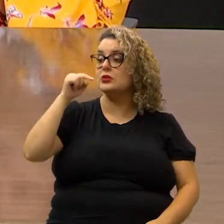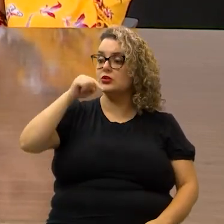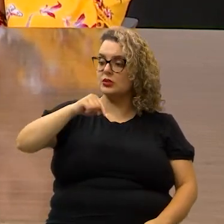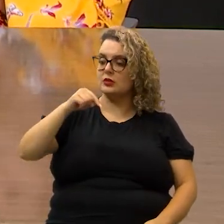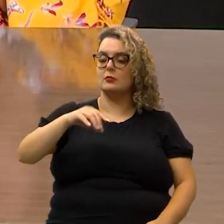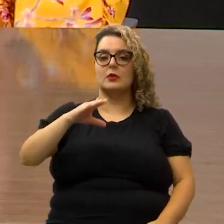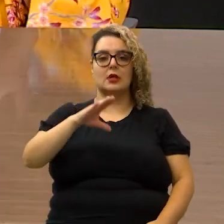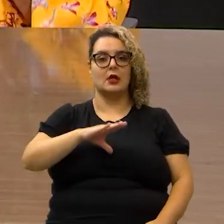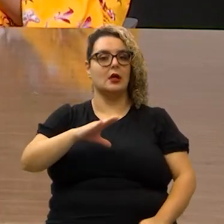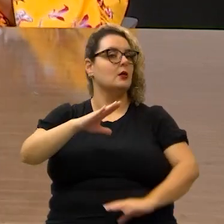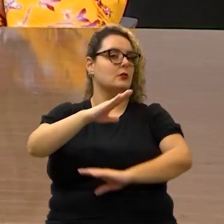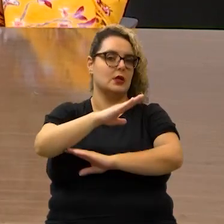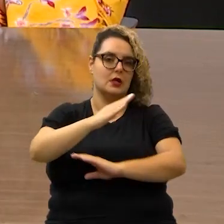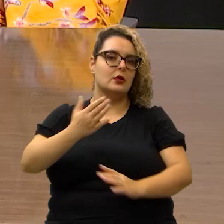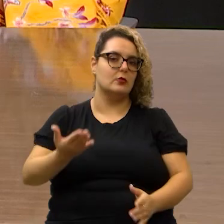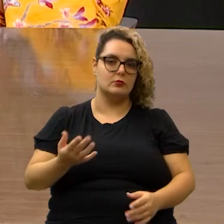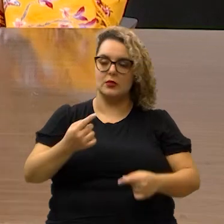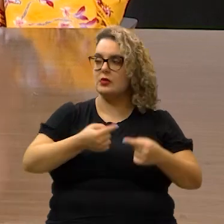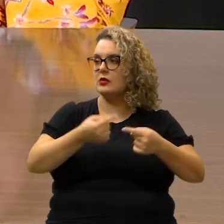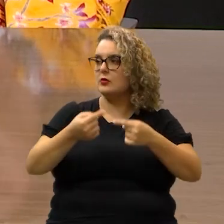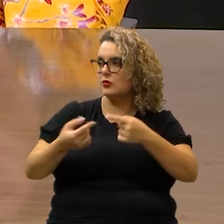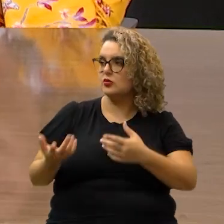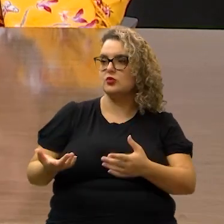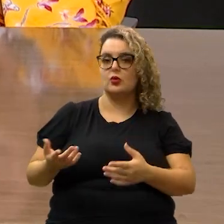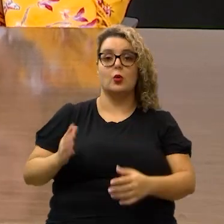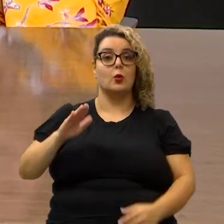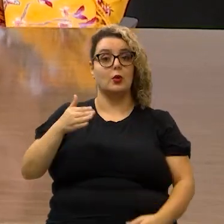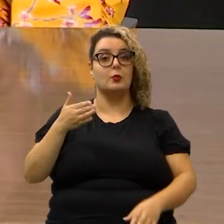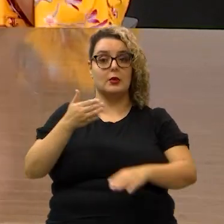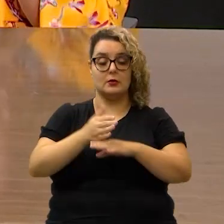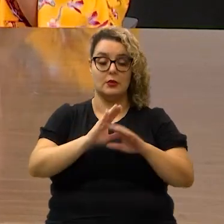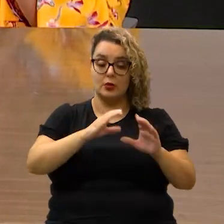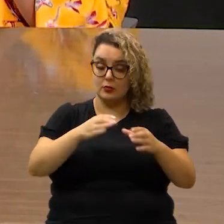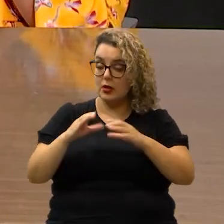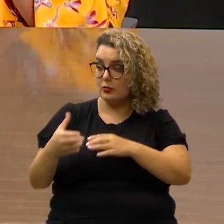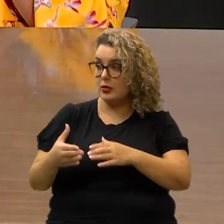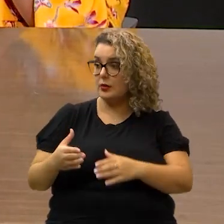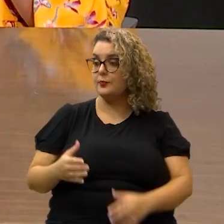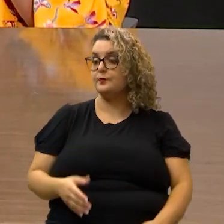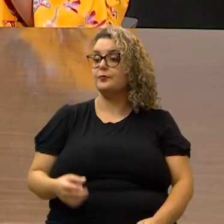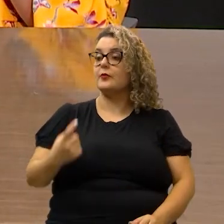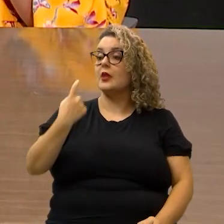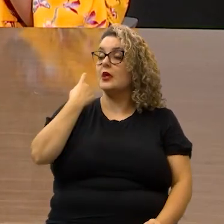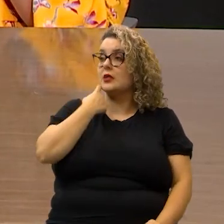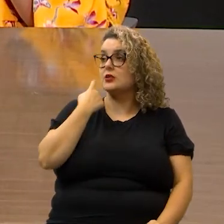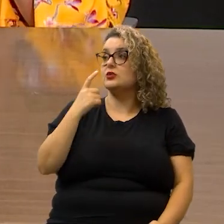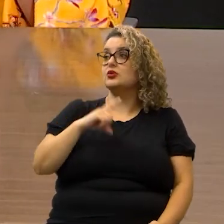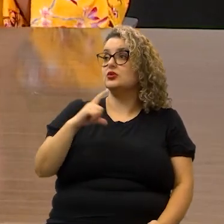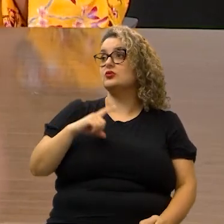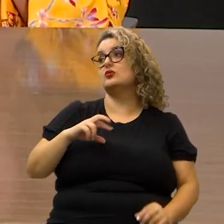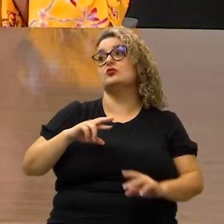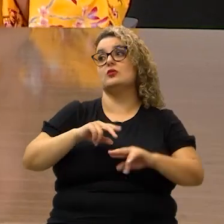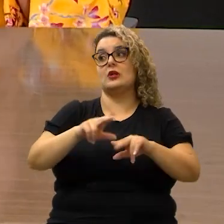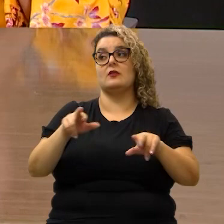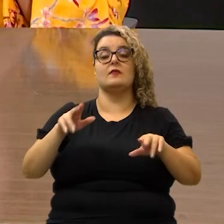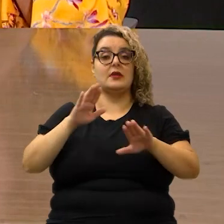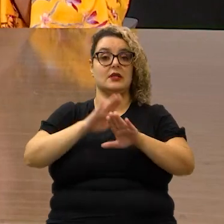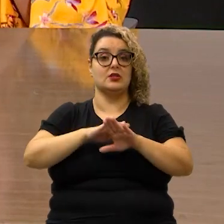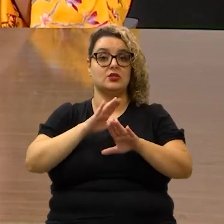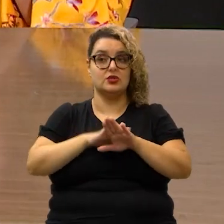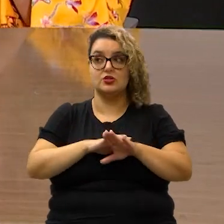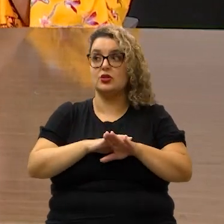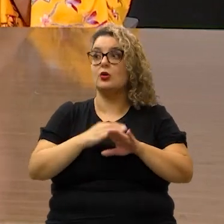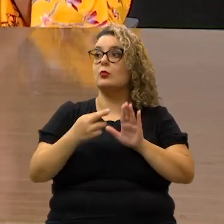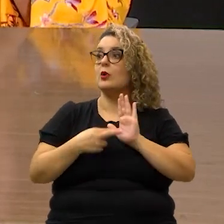várias discussões, quando participou das comissões e tudo mais. Sexta-feira nós tivemos diversas atividades com uma